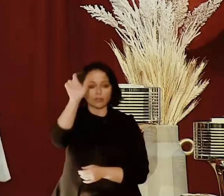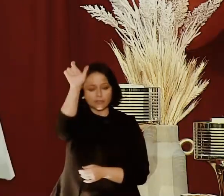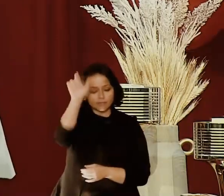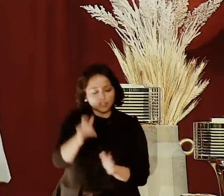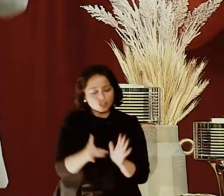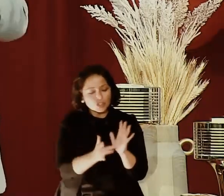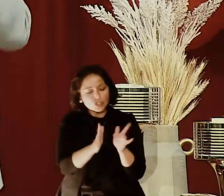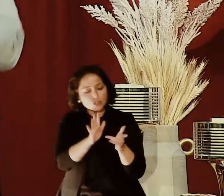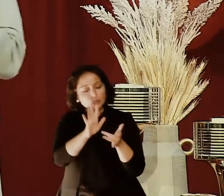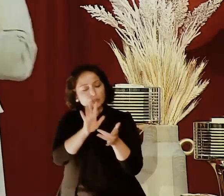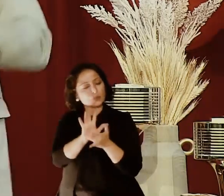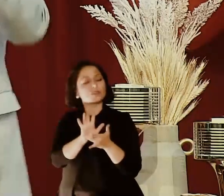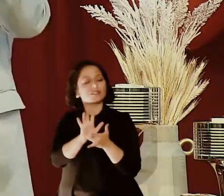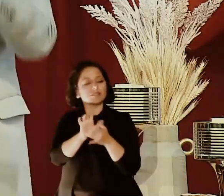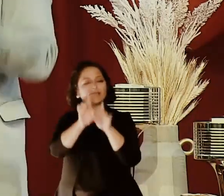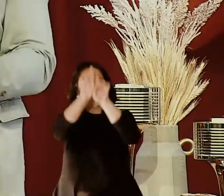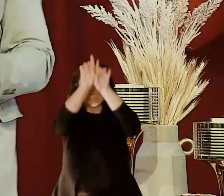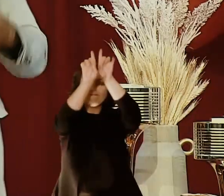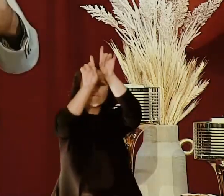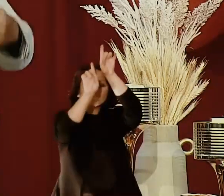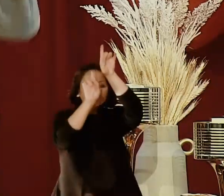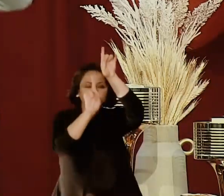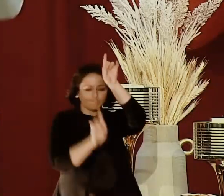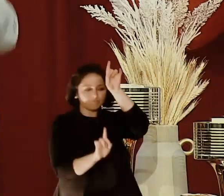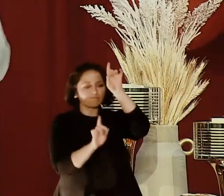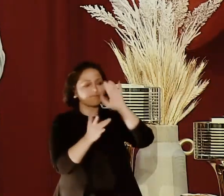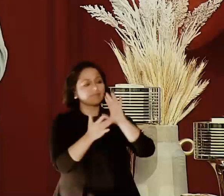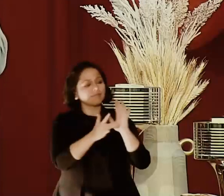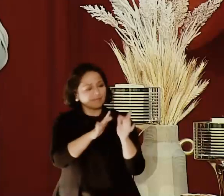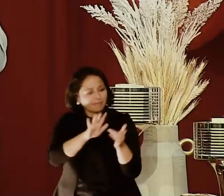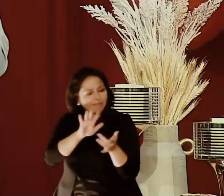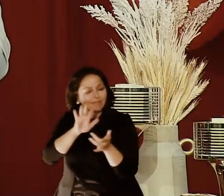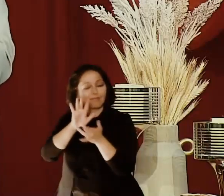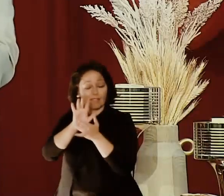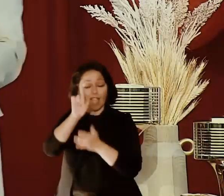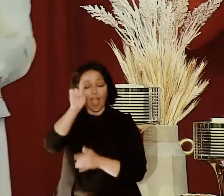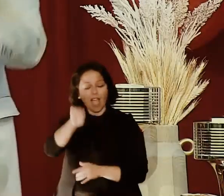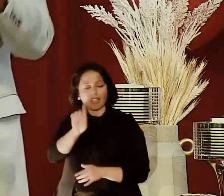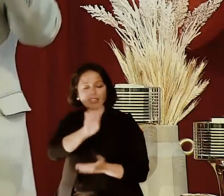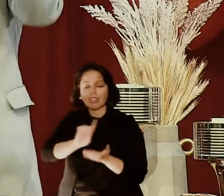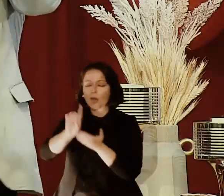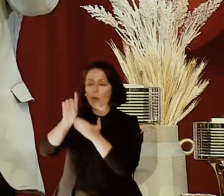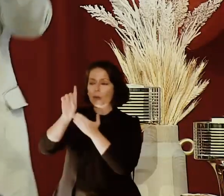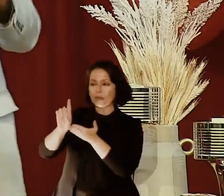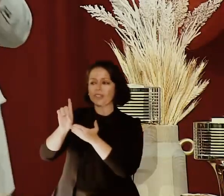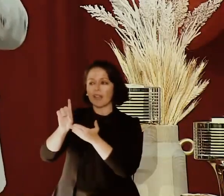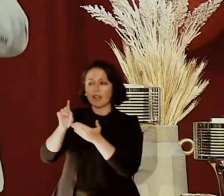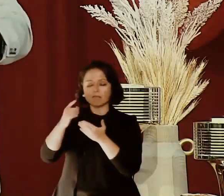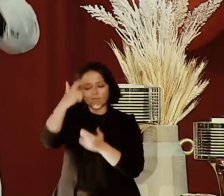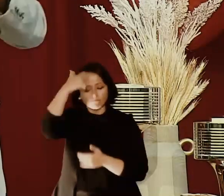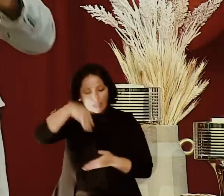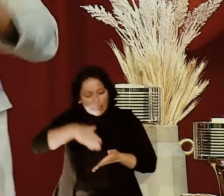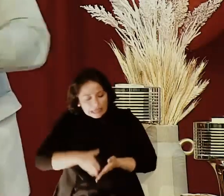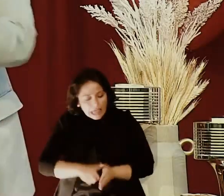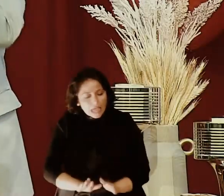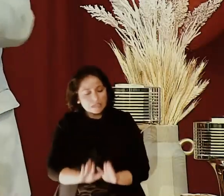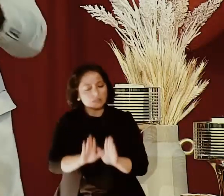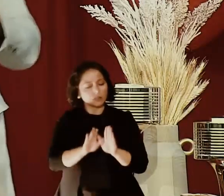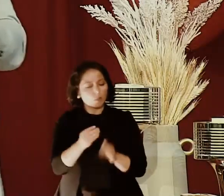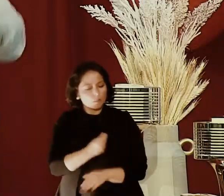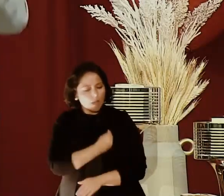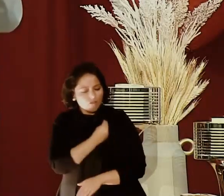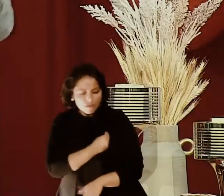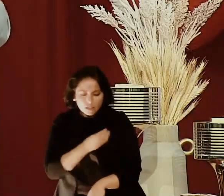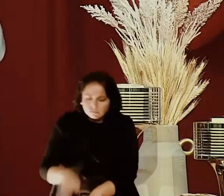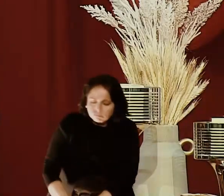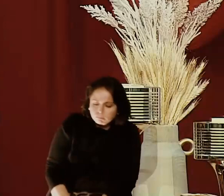pessoa do Filho. O Filho é encarnado, o Verbo de Deus, o Verbo que é Deus. E ele então se faz carne, vive uma vida